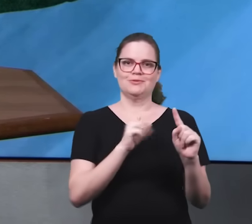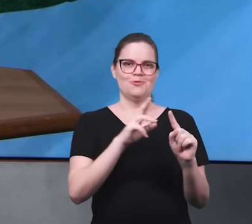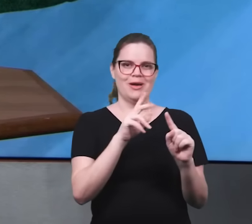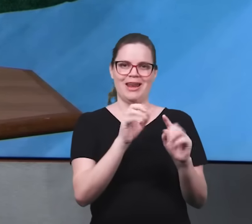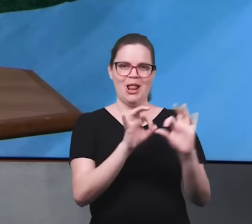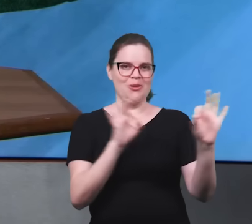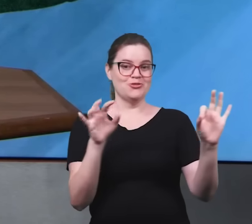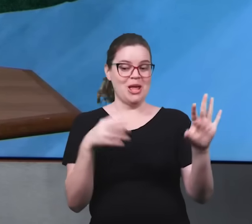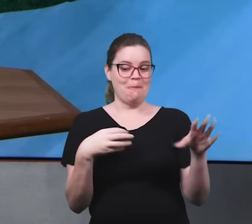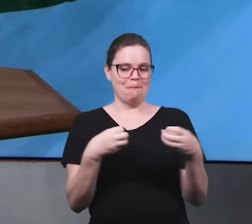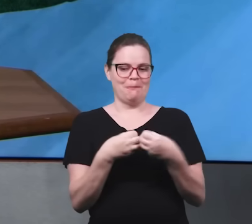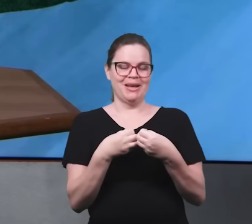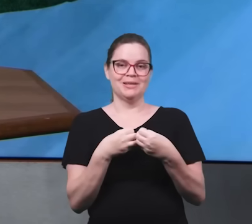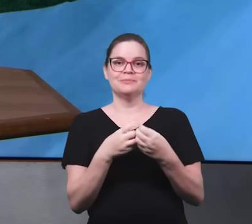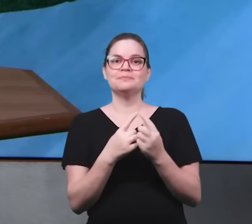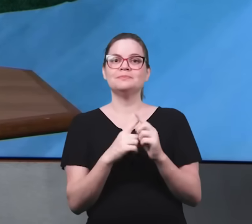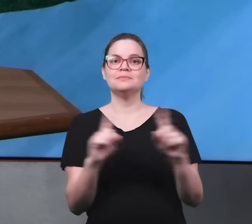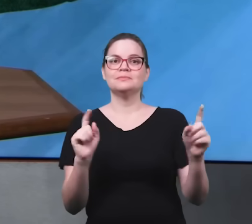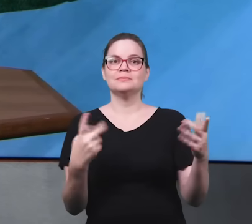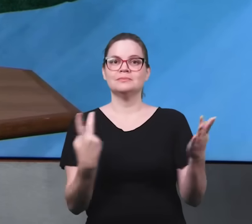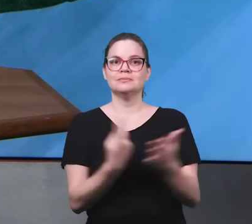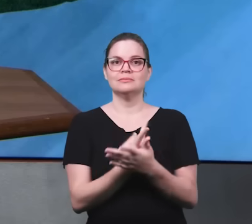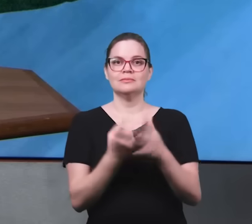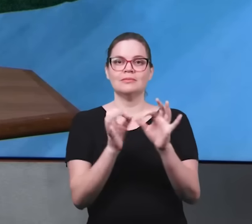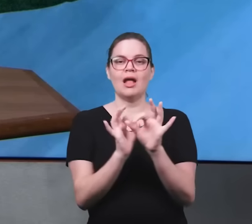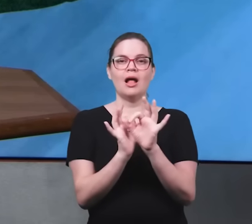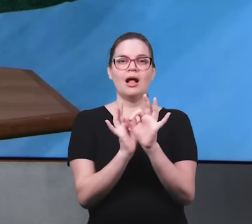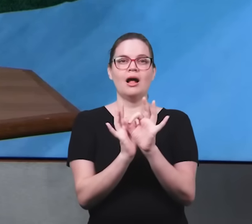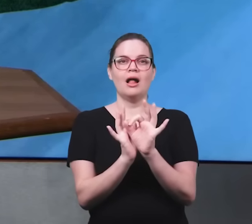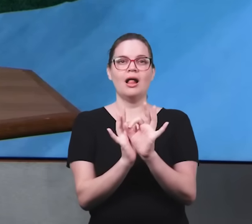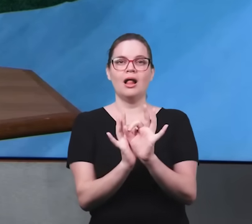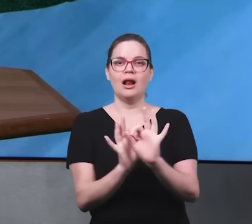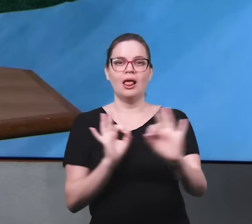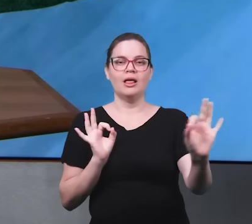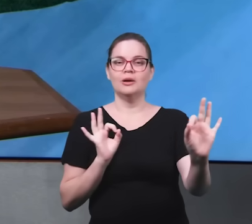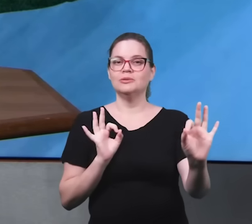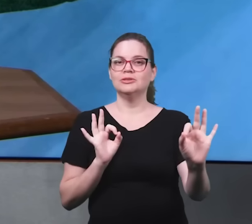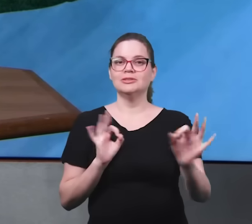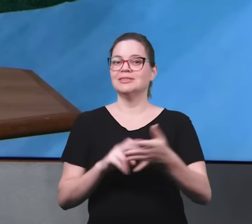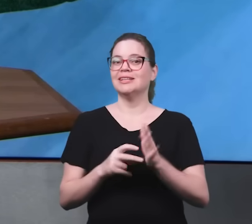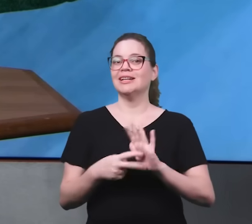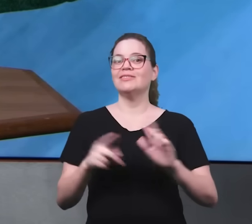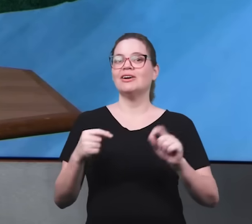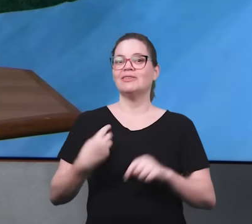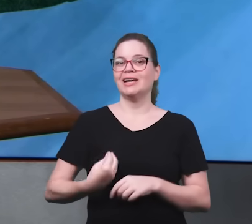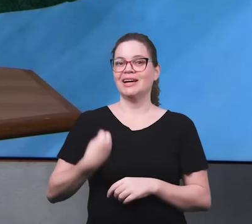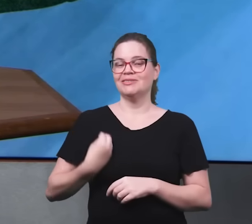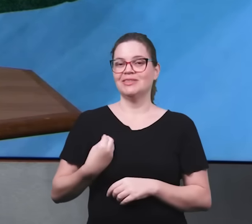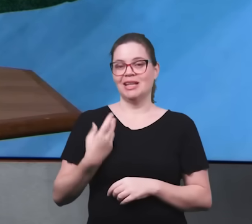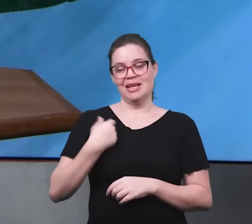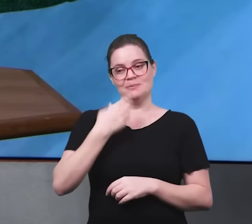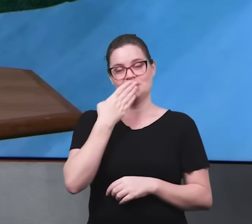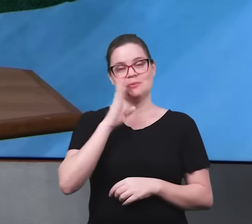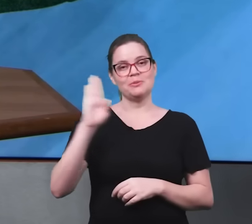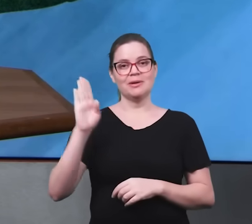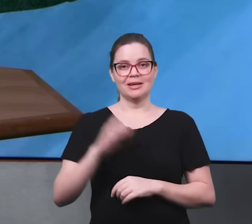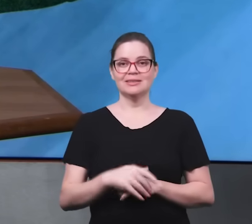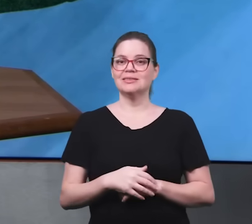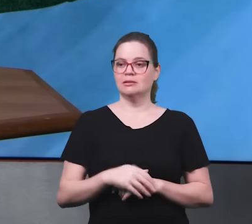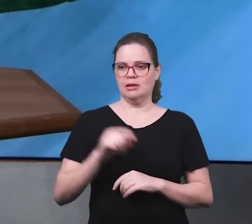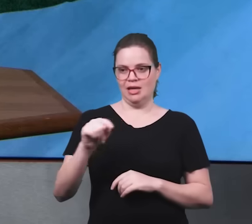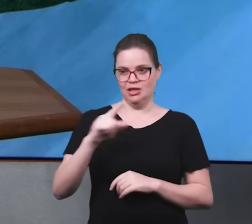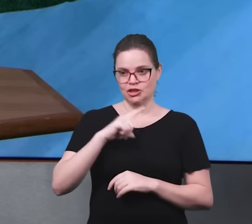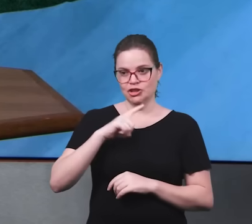ali. Só que a distância que eles estavam de uma promessa era imensa. Eles não